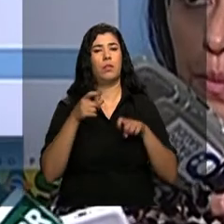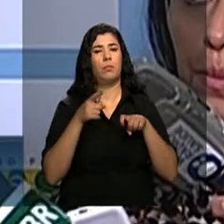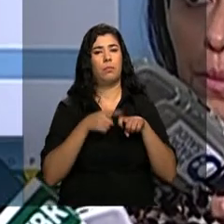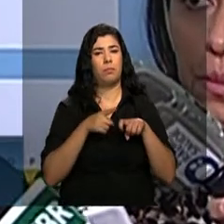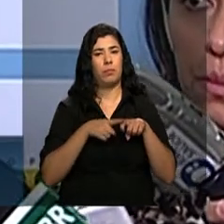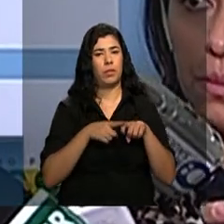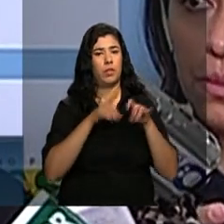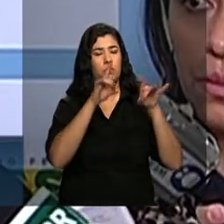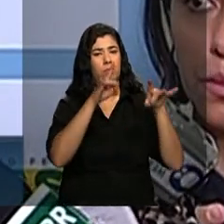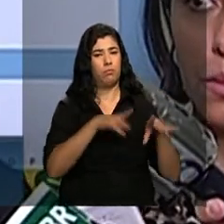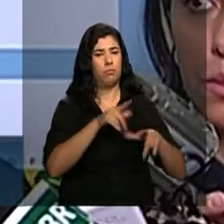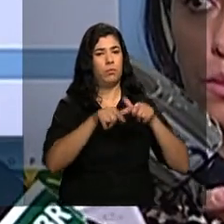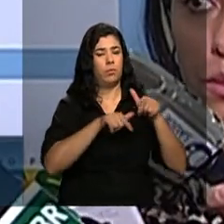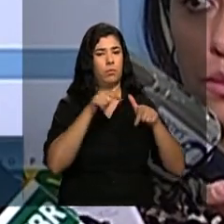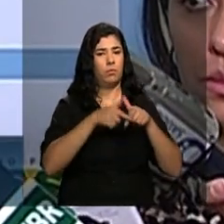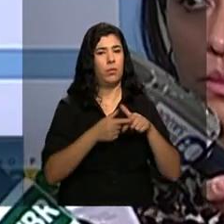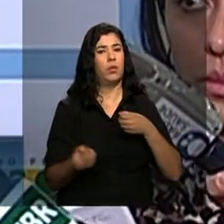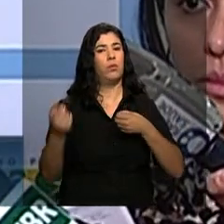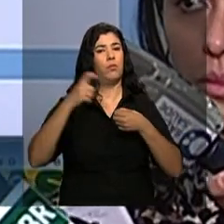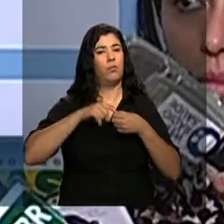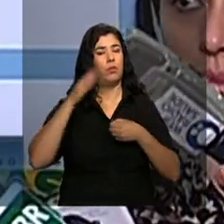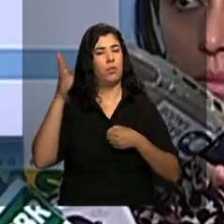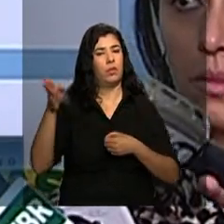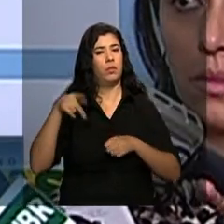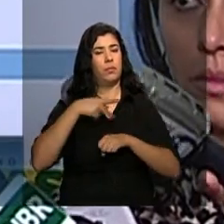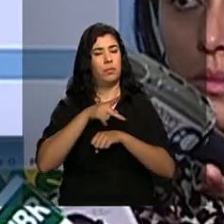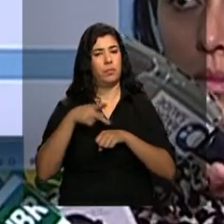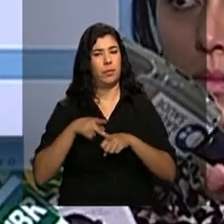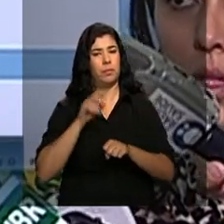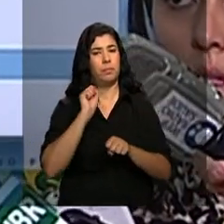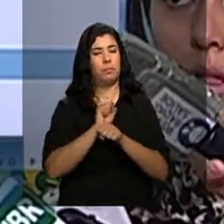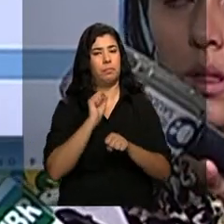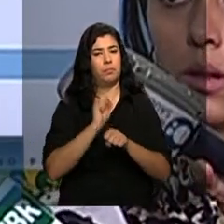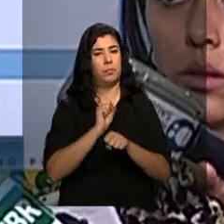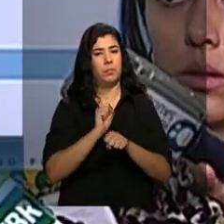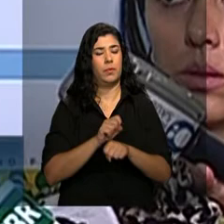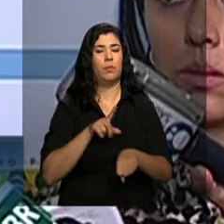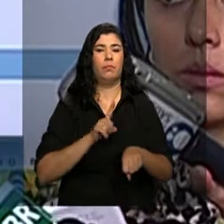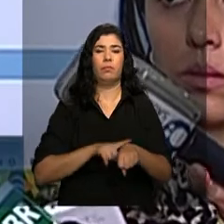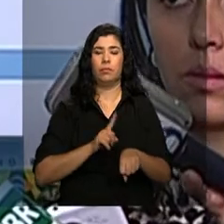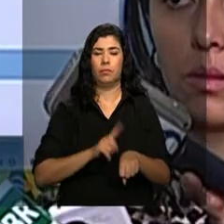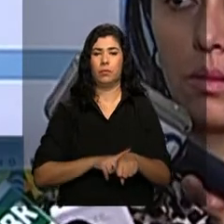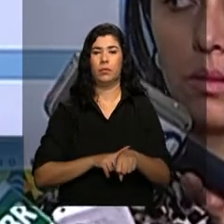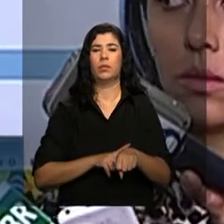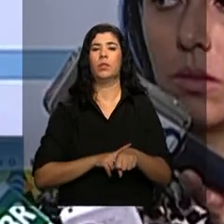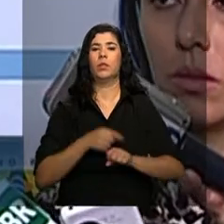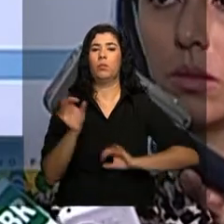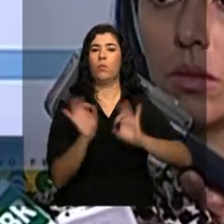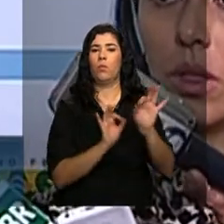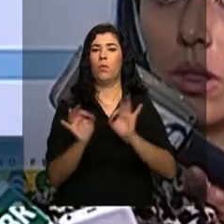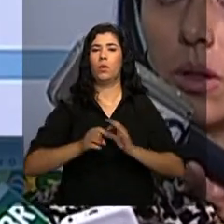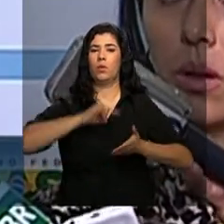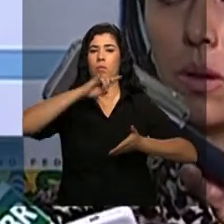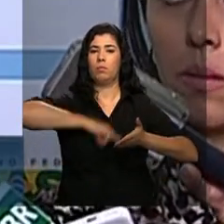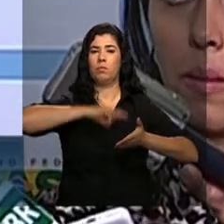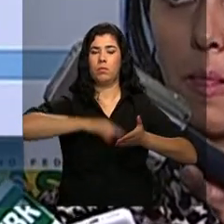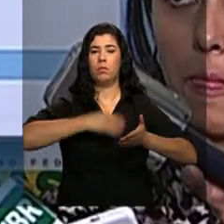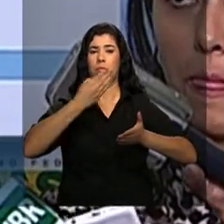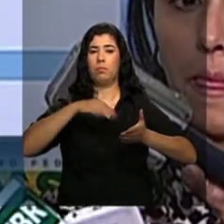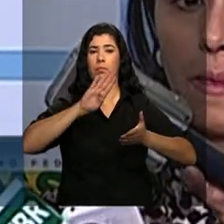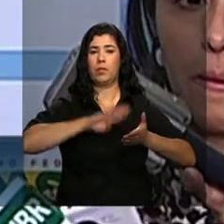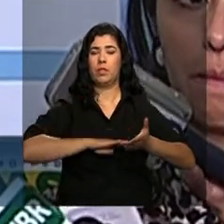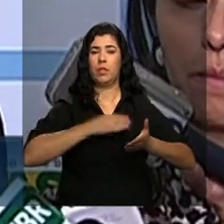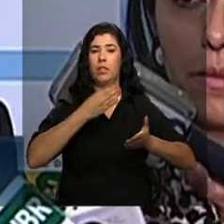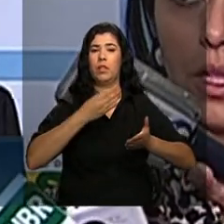foram embora, tá certo? Nós, a única coisa que fazemos é esperamos o prazo, fazemos o procedimento de cancelamento